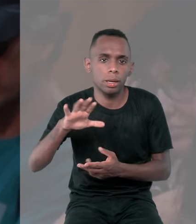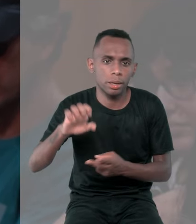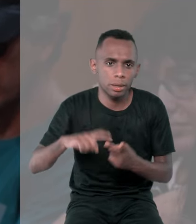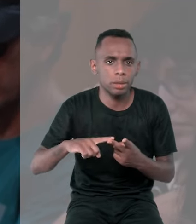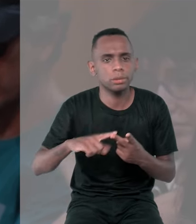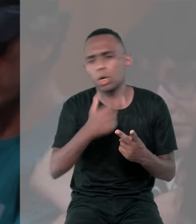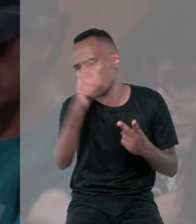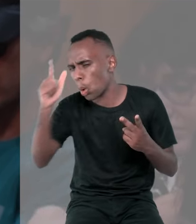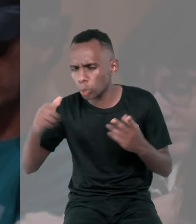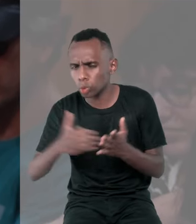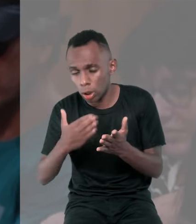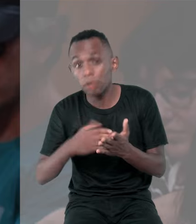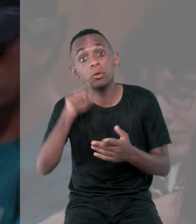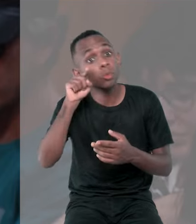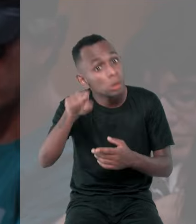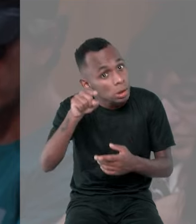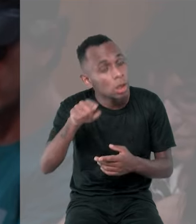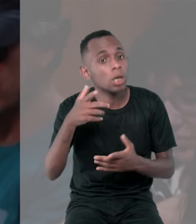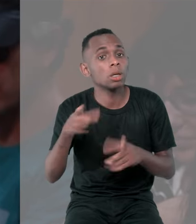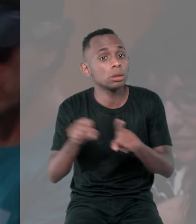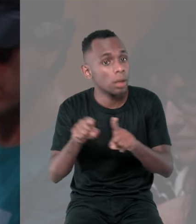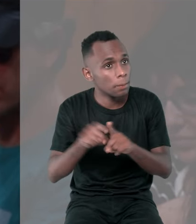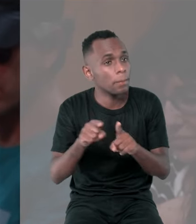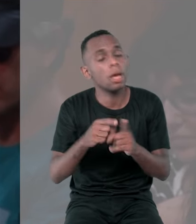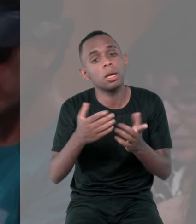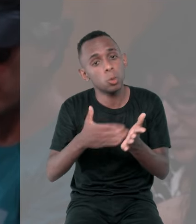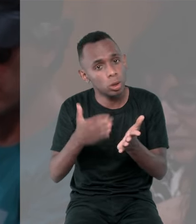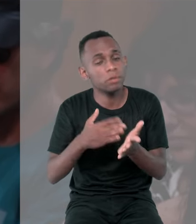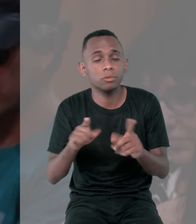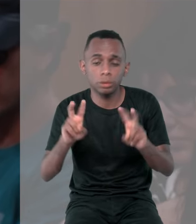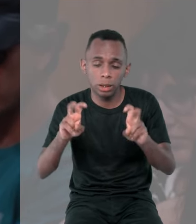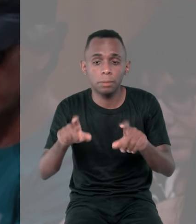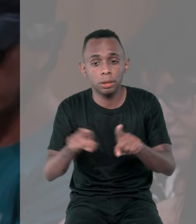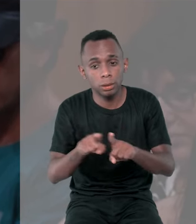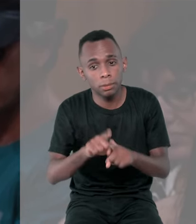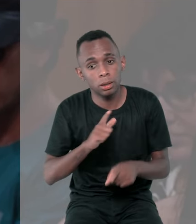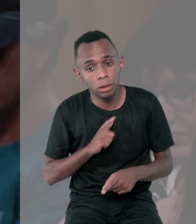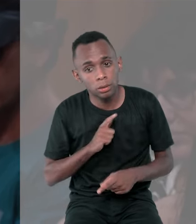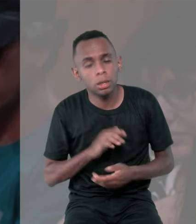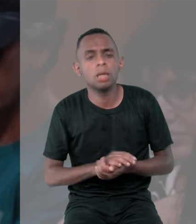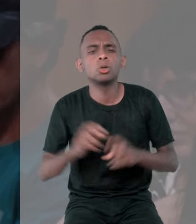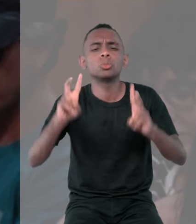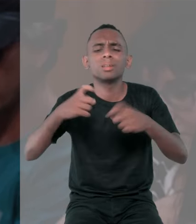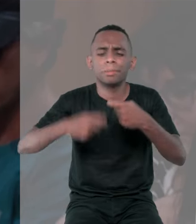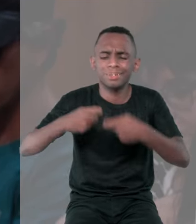Lispector, Raduan Nassar, entre outros, e no seu livro, magistralmente. E tudo o que concerne à sexualidade está